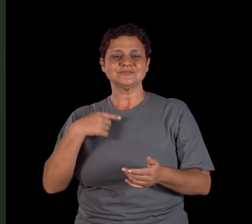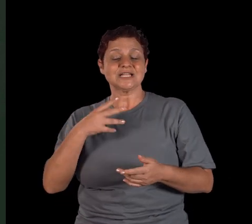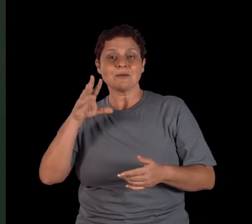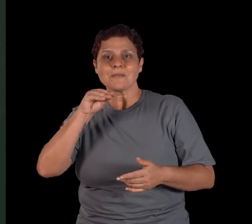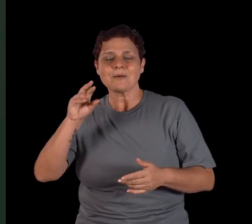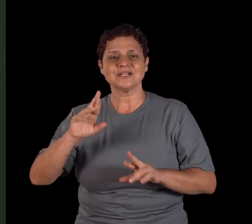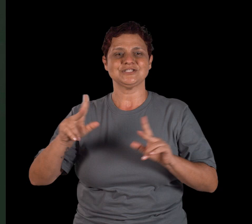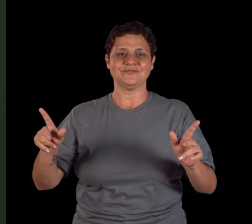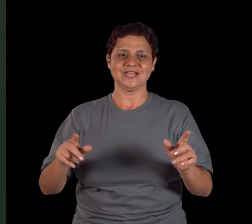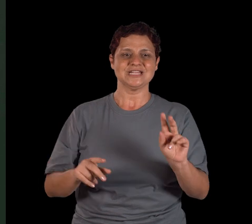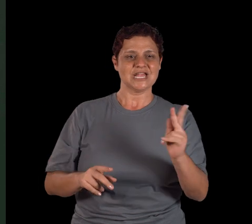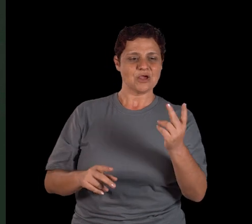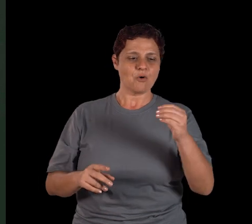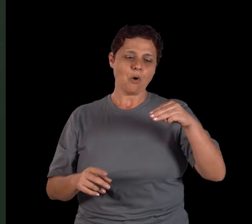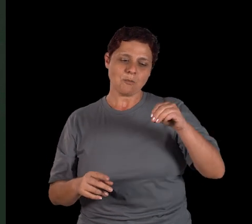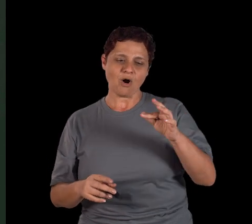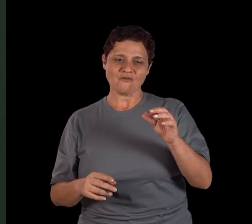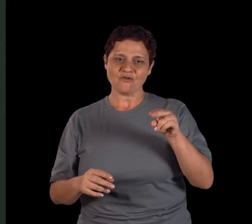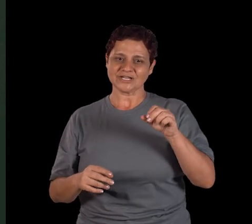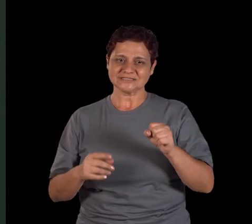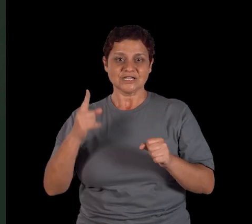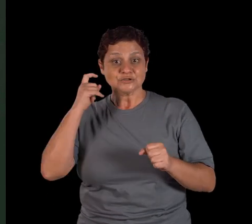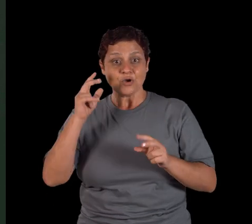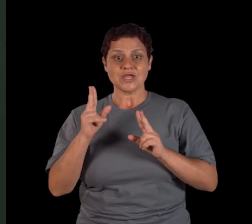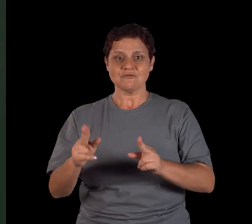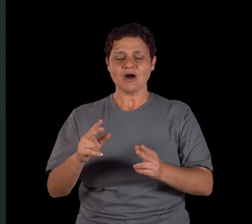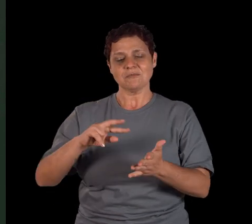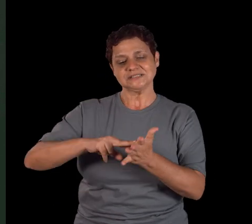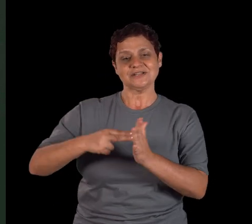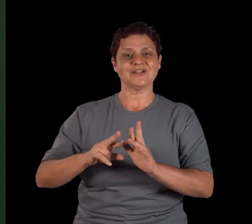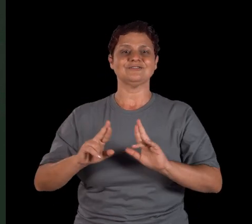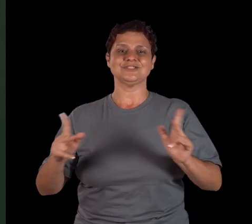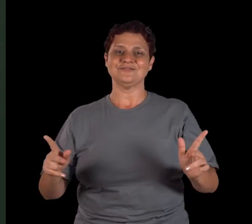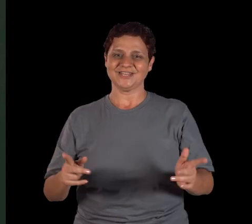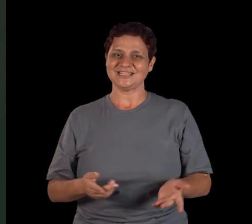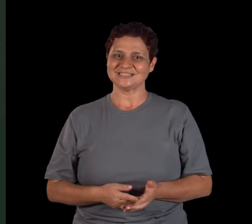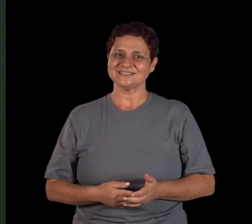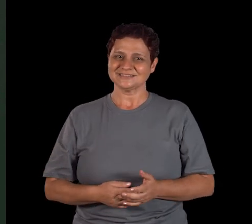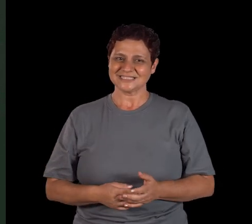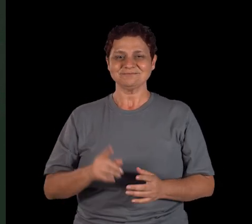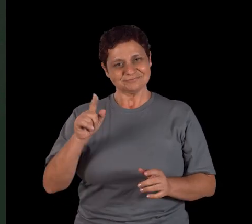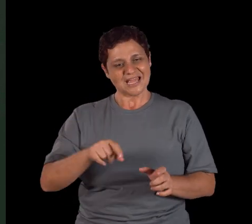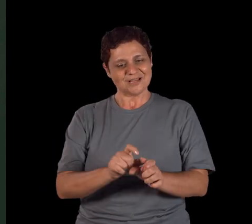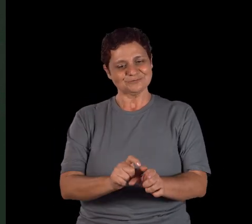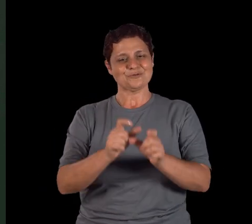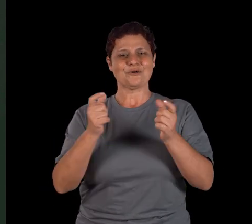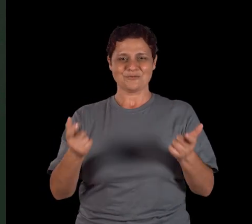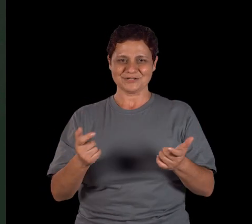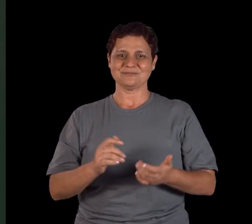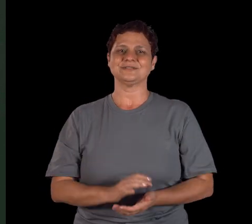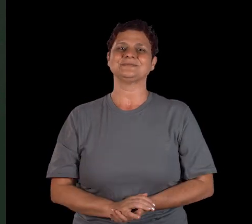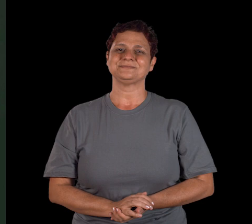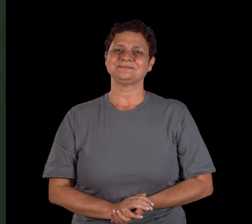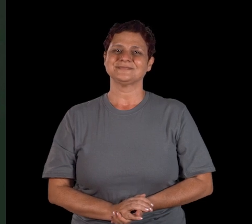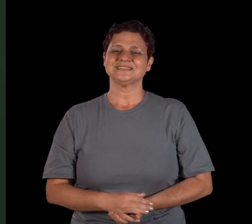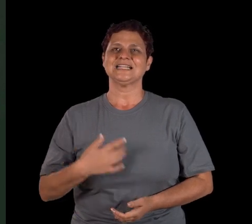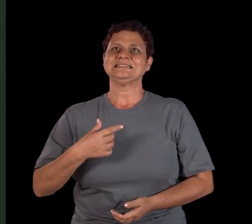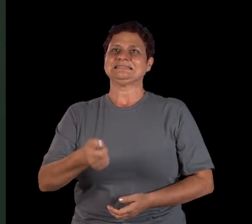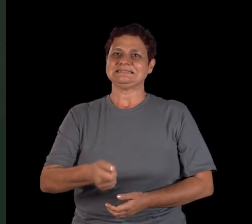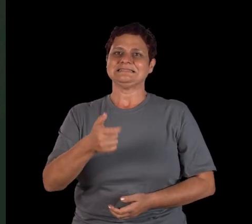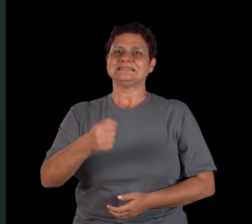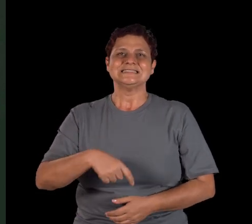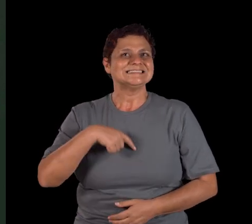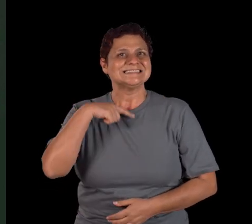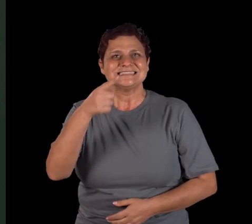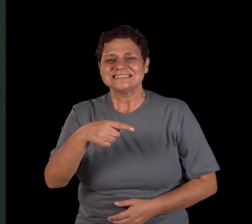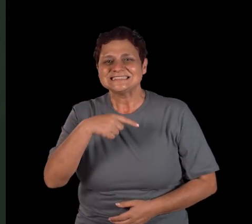iguais e sentidos diferentes. Essa é a relação aí das homonímias. E o meu slide